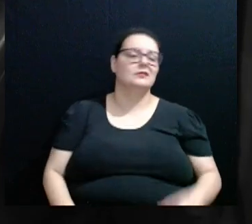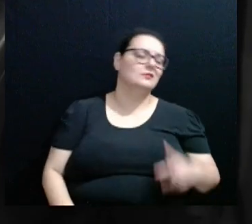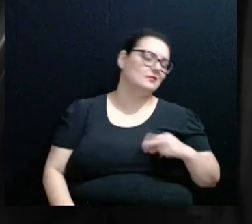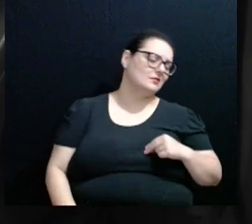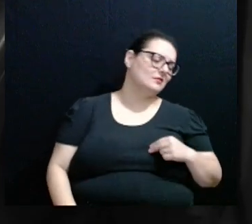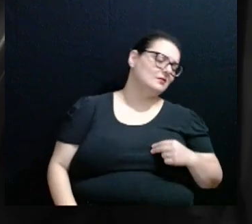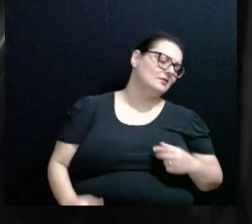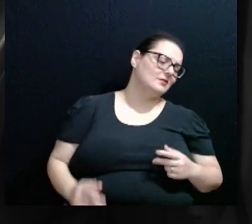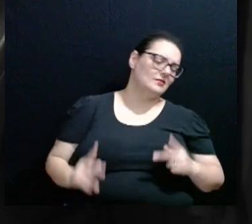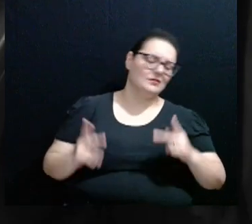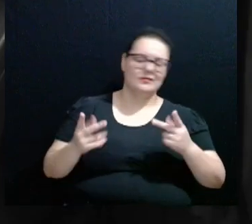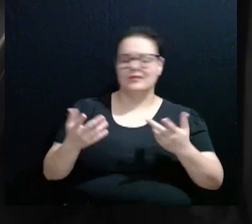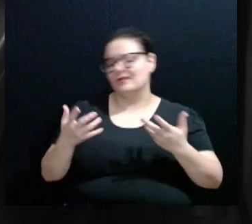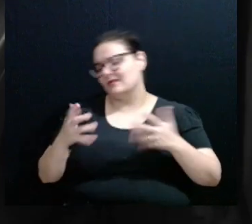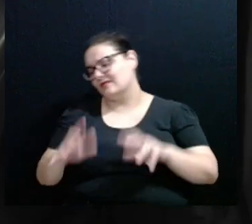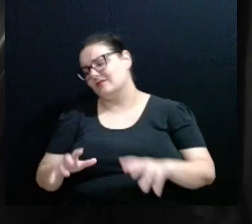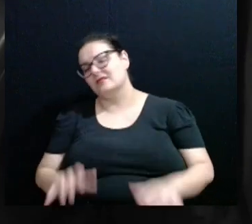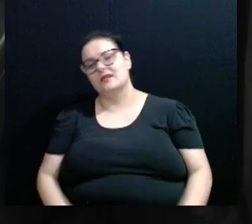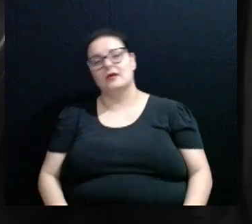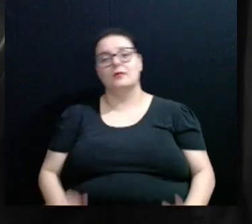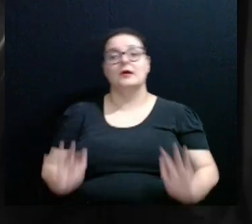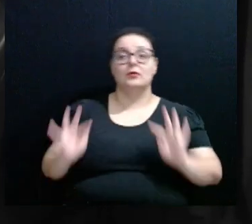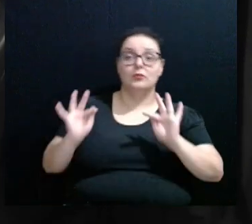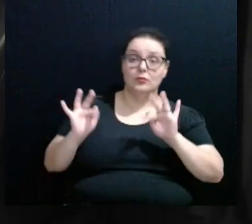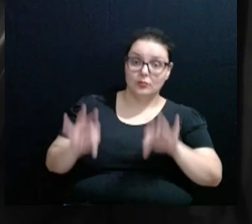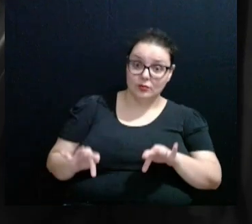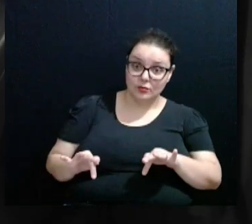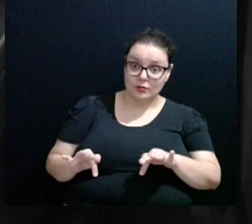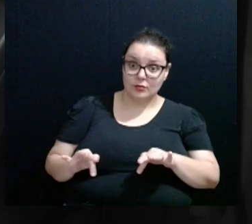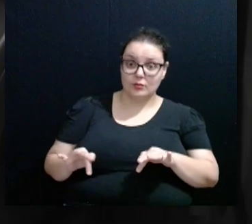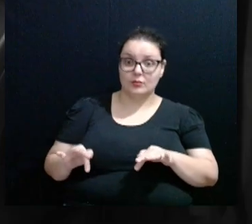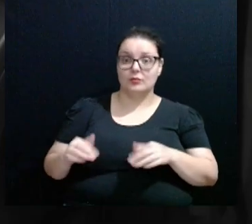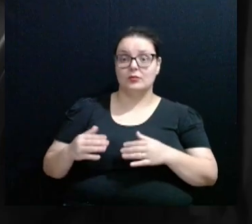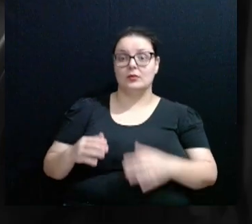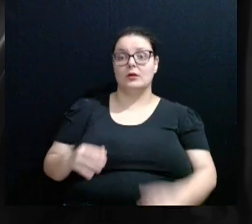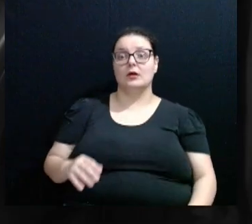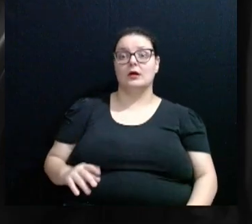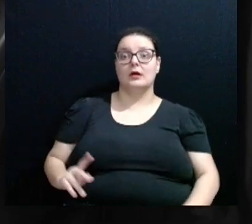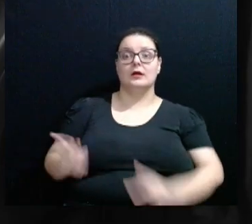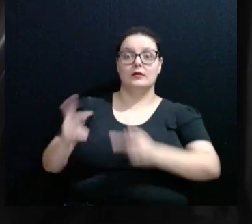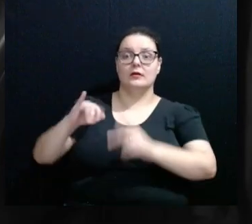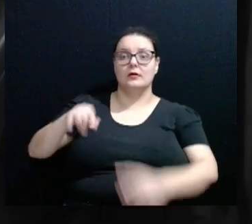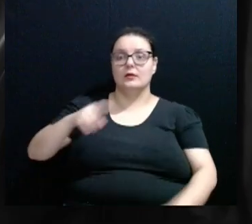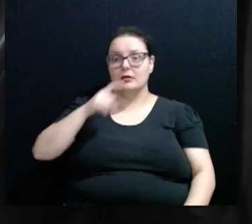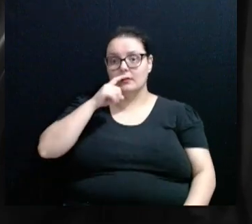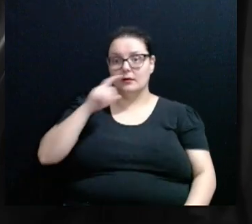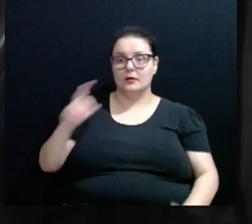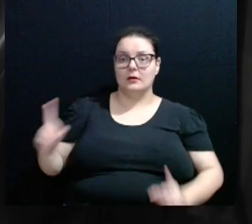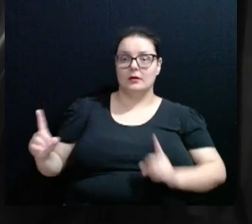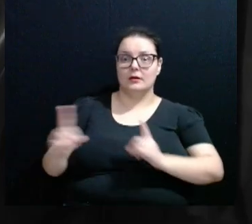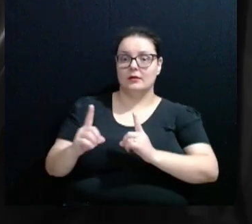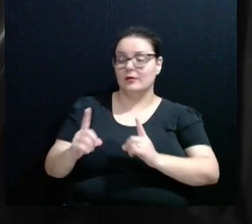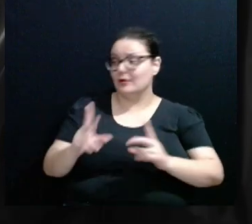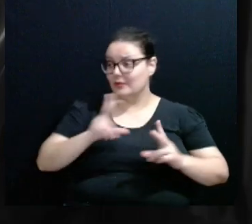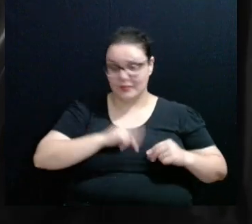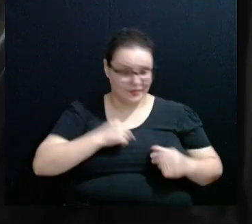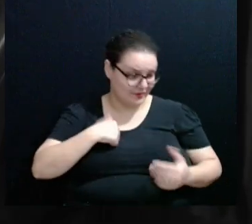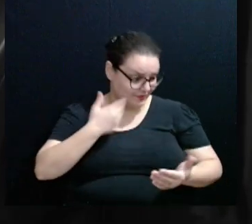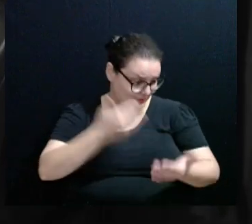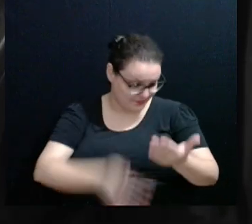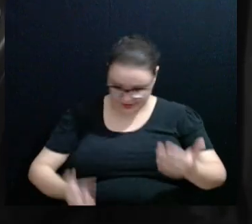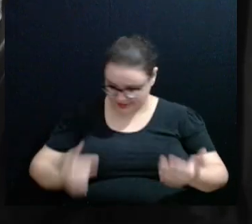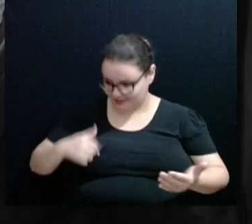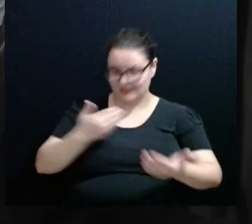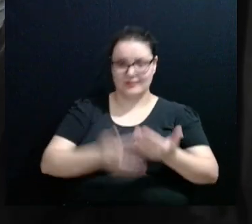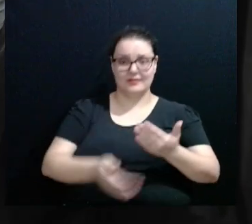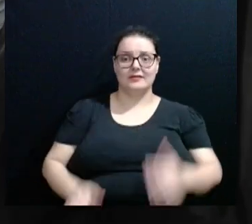eu vou ganhar, eu não quero. Aí no final, abriram as urnas do reduto dele. Tá. Ele passou, eu falei assim, nossa, eu vou perder. Daí